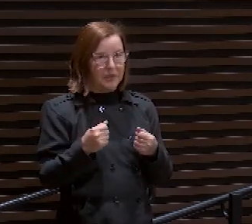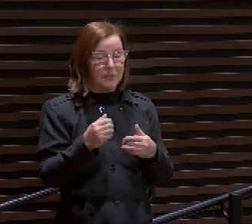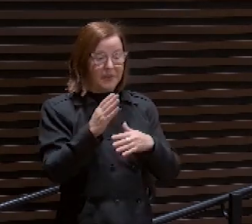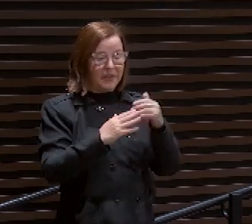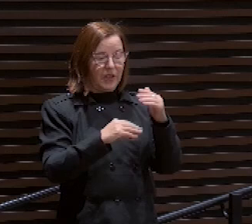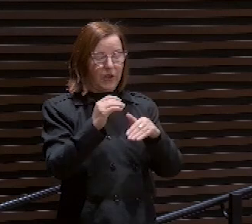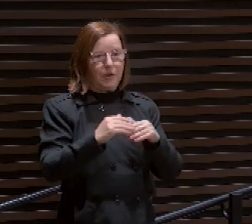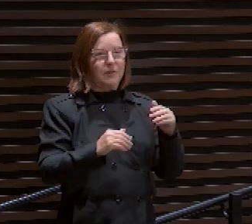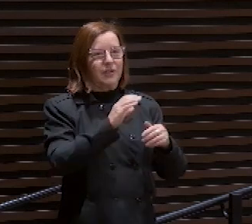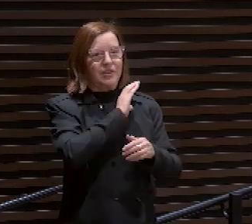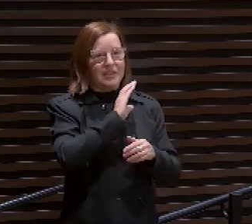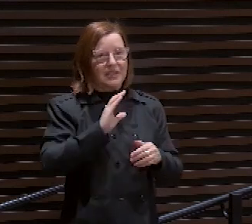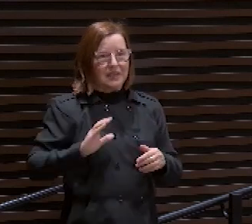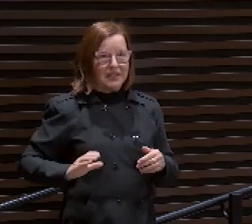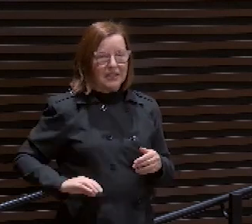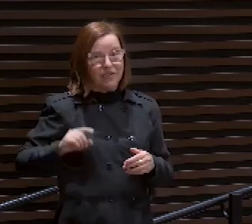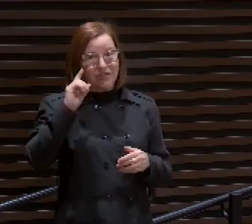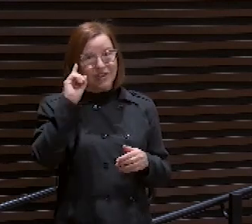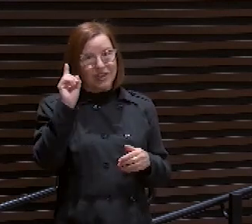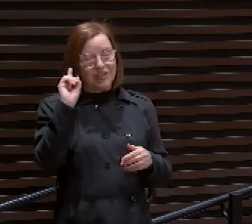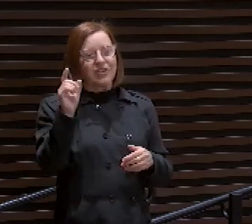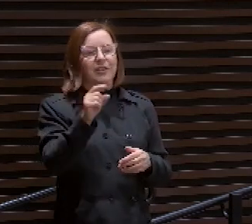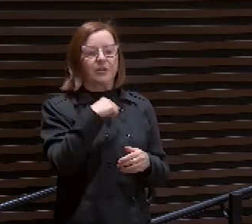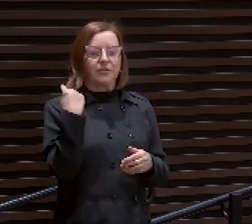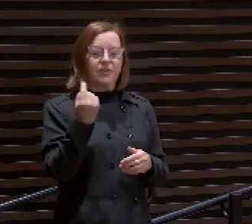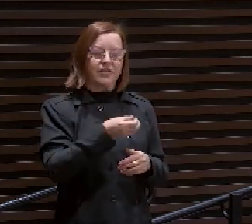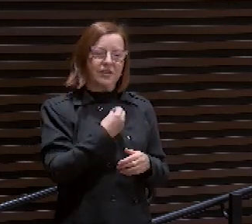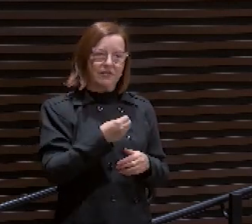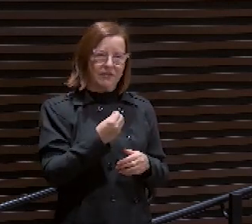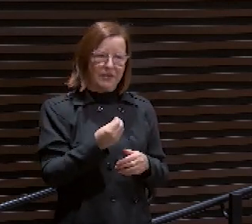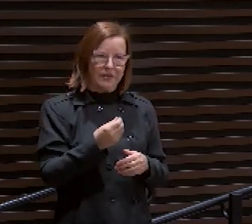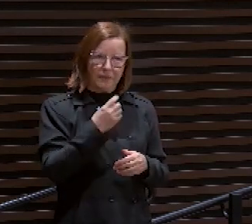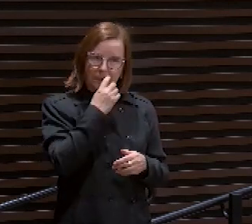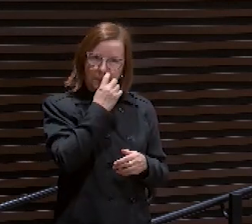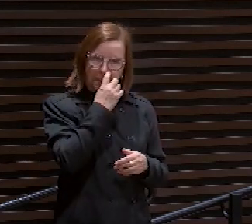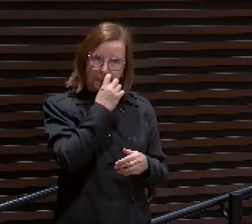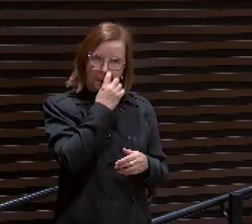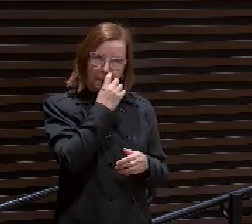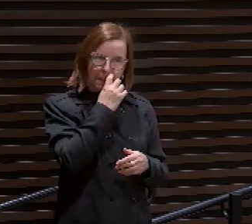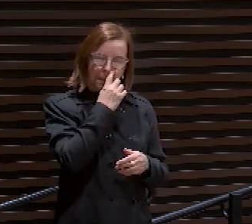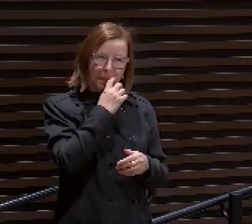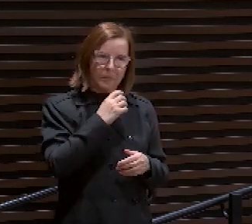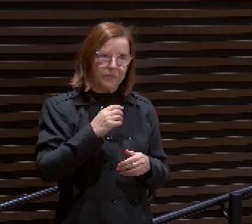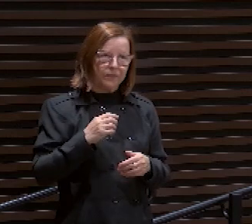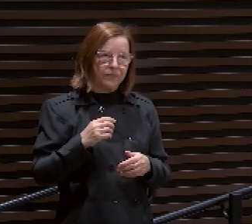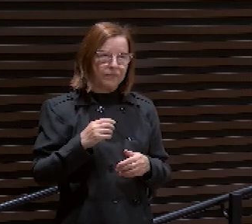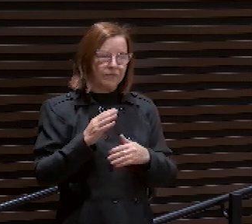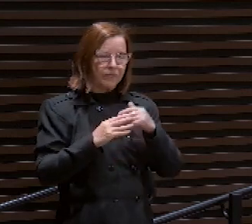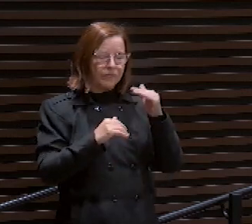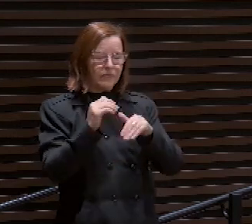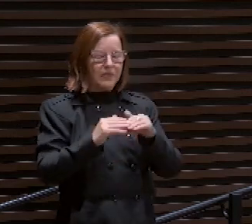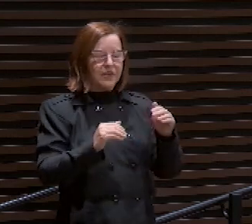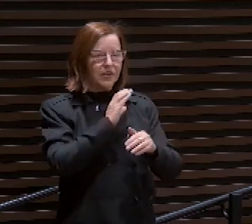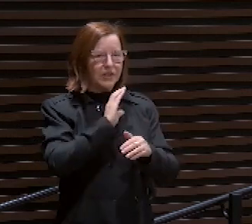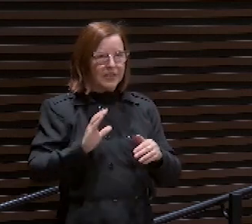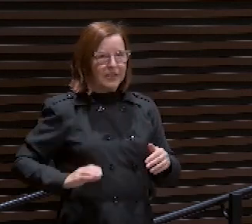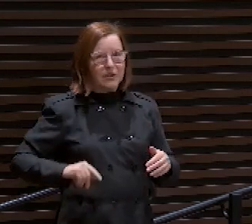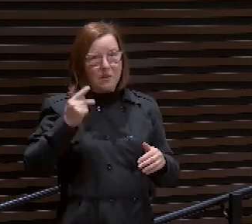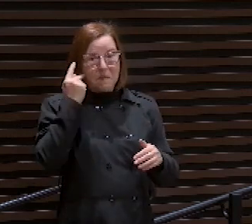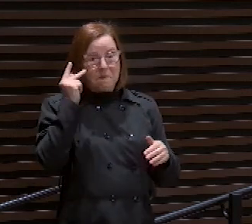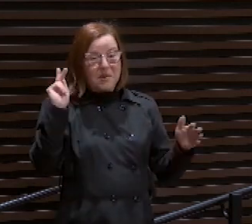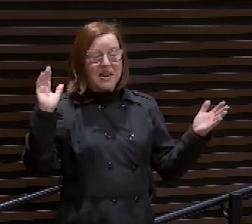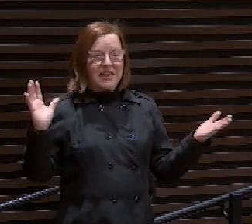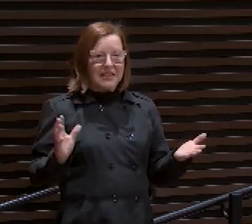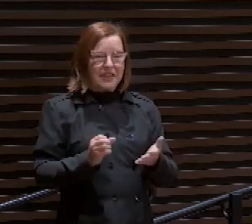Cristo foi suficiente e de uma vez por todas para a remissão de todo aquele que crê e para a salvação de todo aquele que crê. Mas a